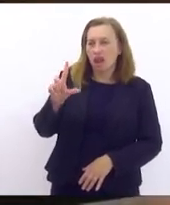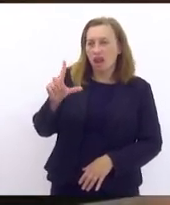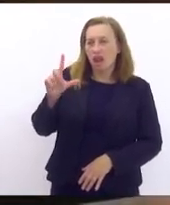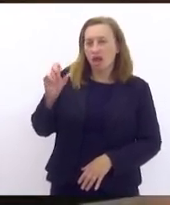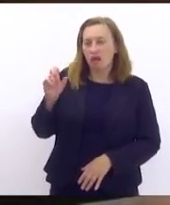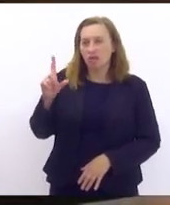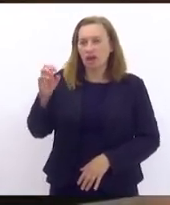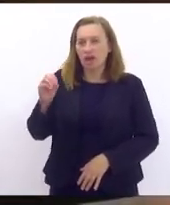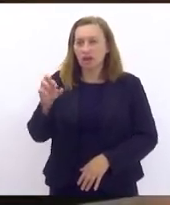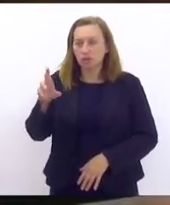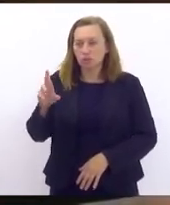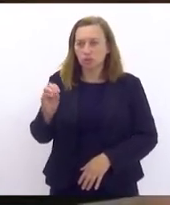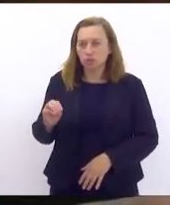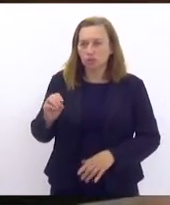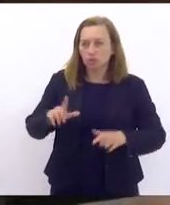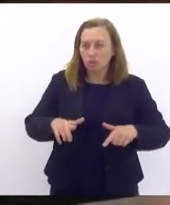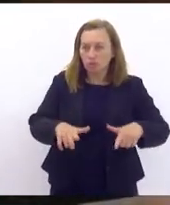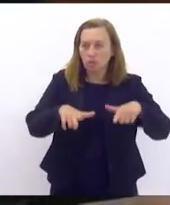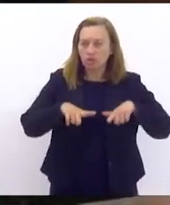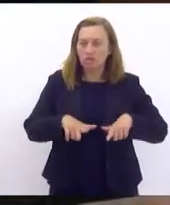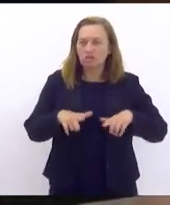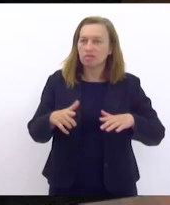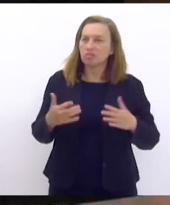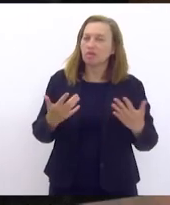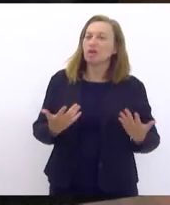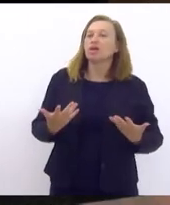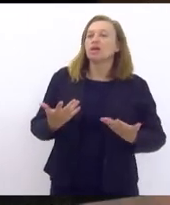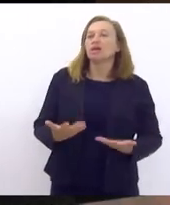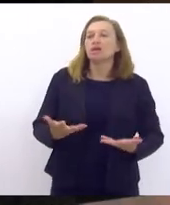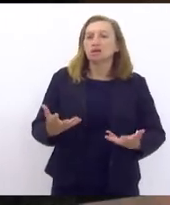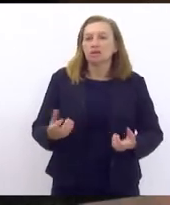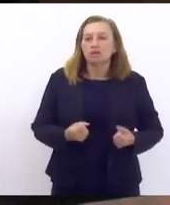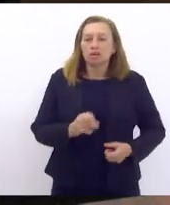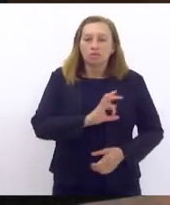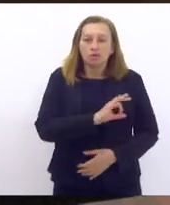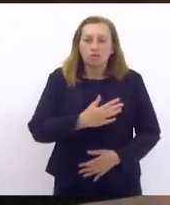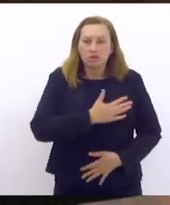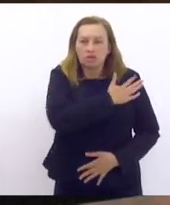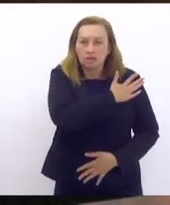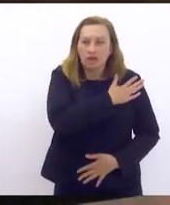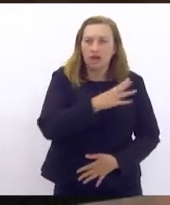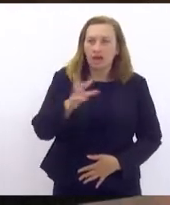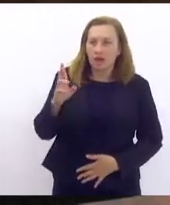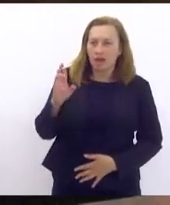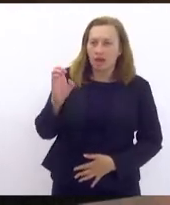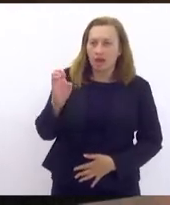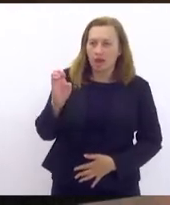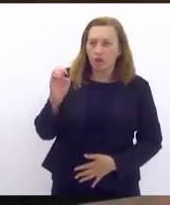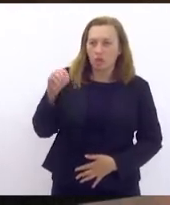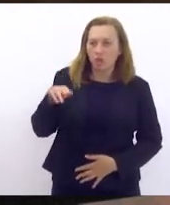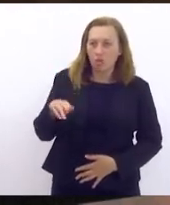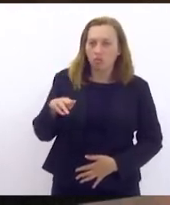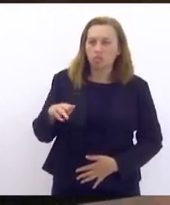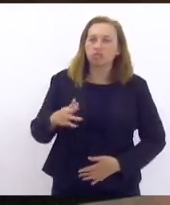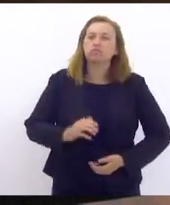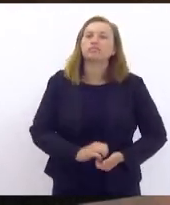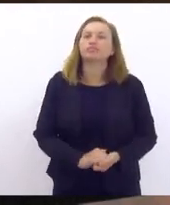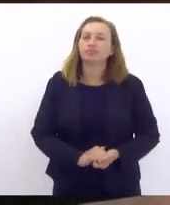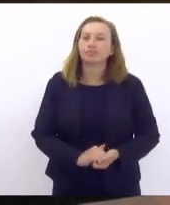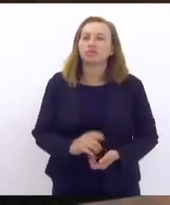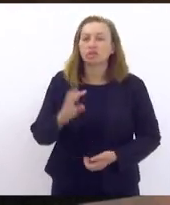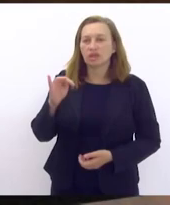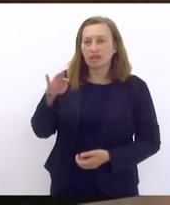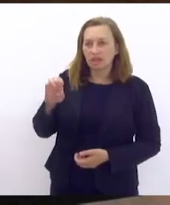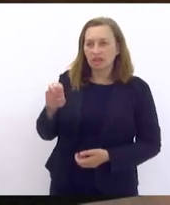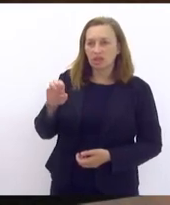uma moção, e sempre bom receber a Polícia Militar do Estado do Rio de Janeiro, sobretudo o Recon, saudar a presidência do comandante do Recon, o Tenente